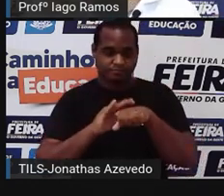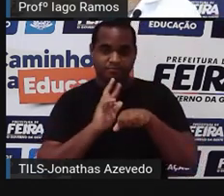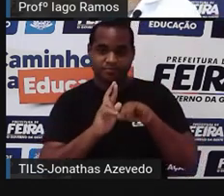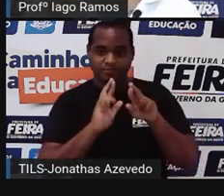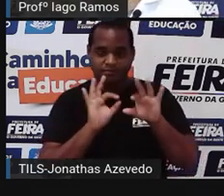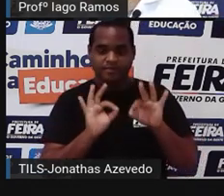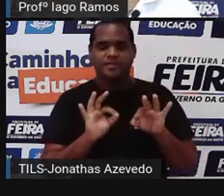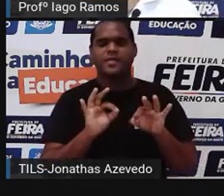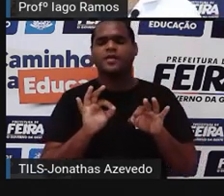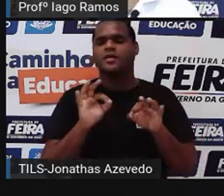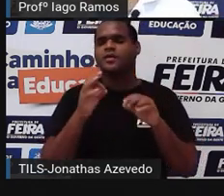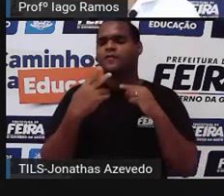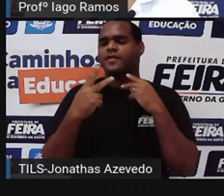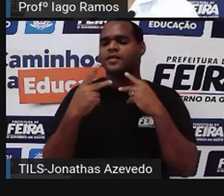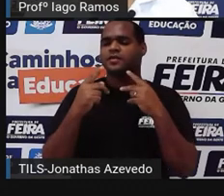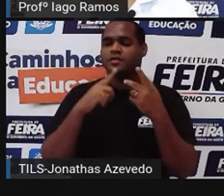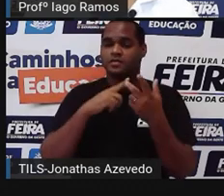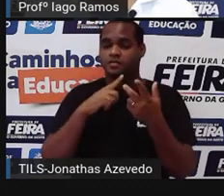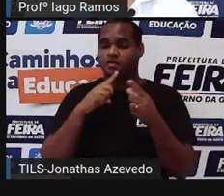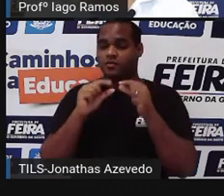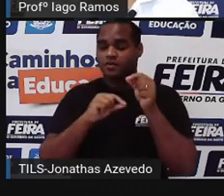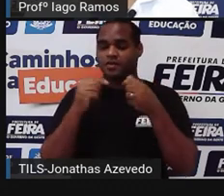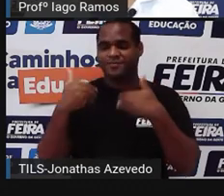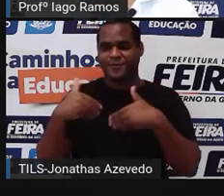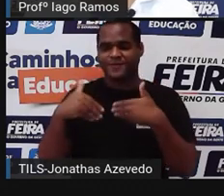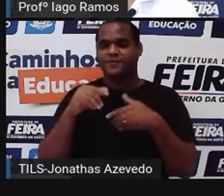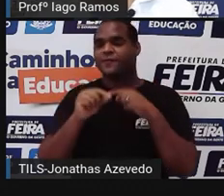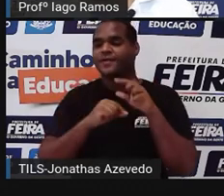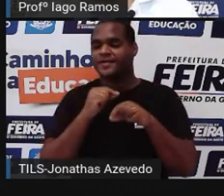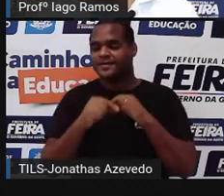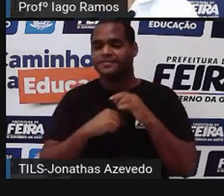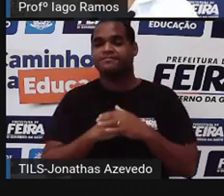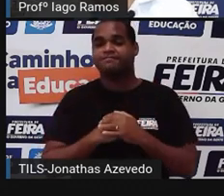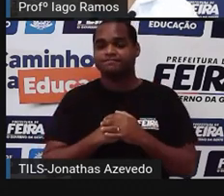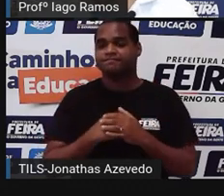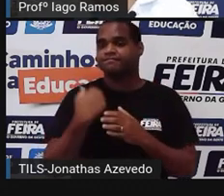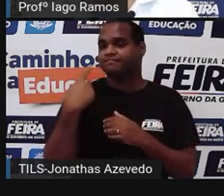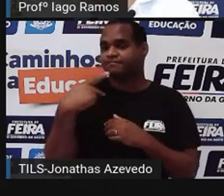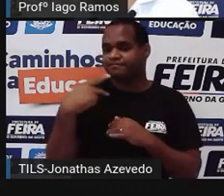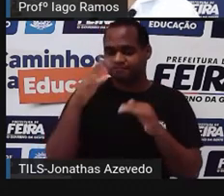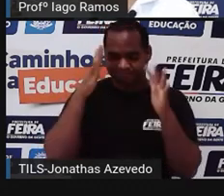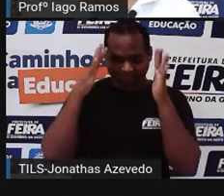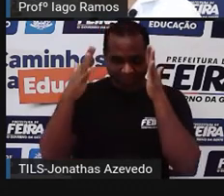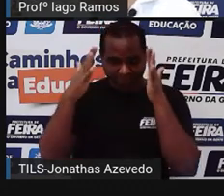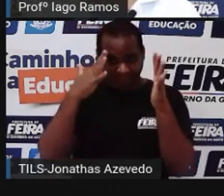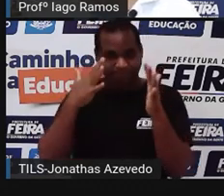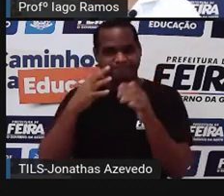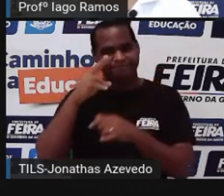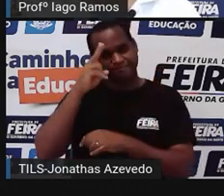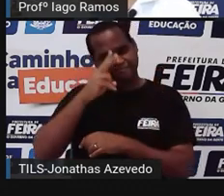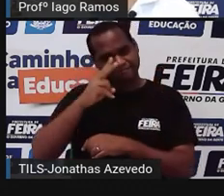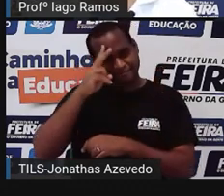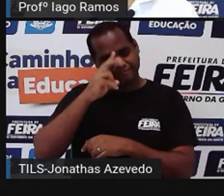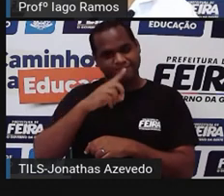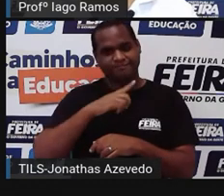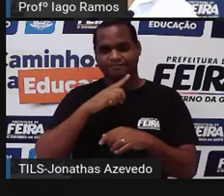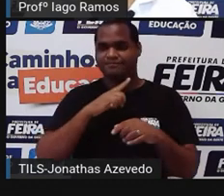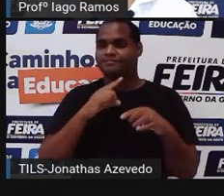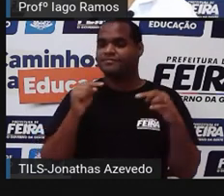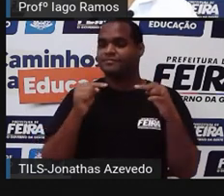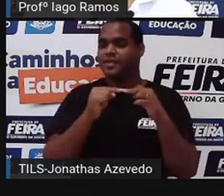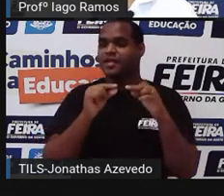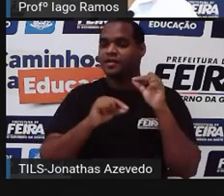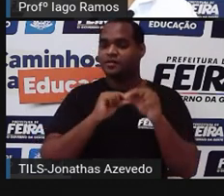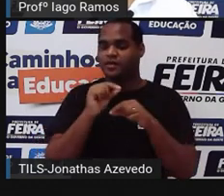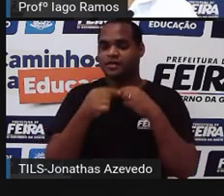o quê que você queria que estivesse nessa prova quando você for pensar nisso você vai ter que lembrar das coisas que você